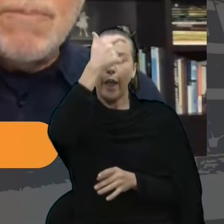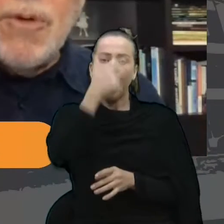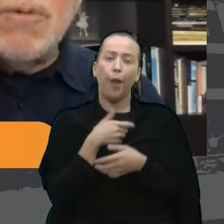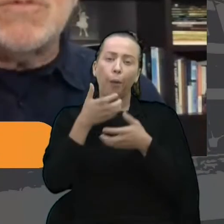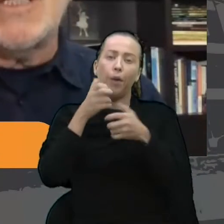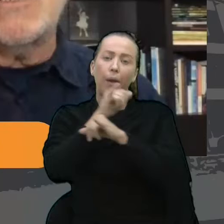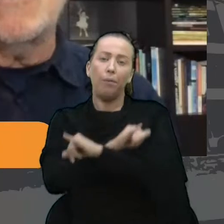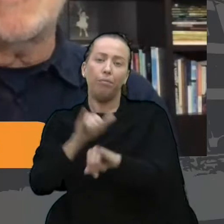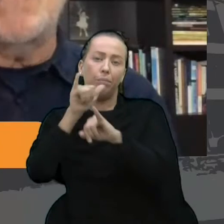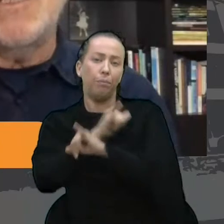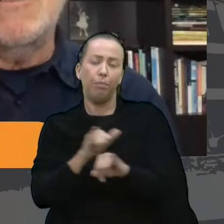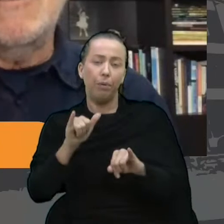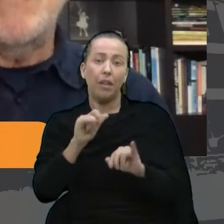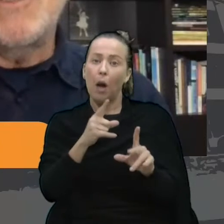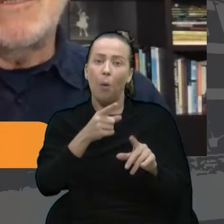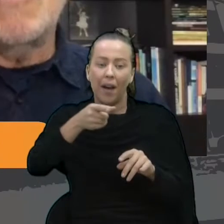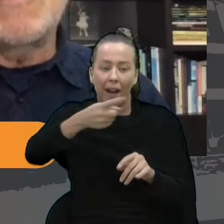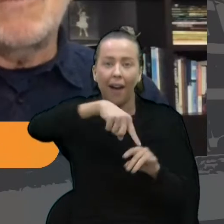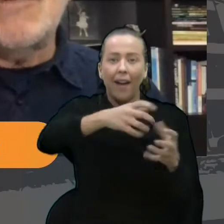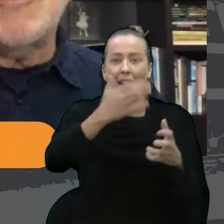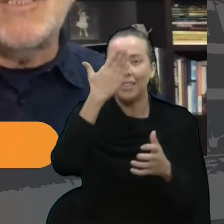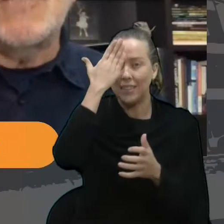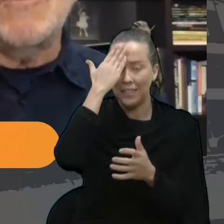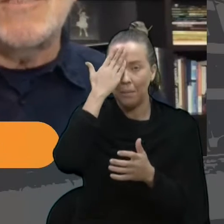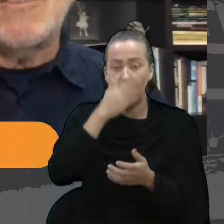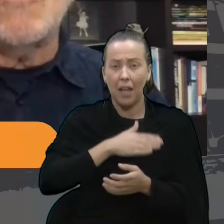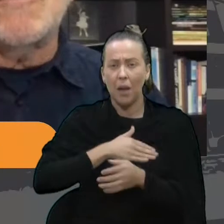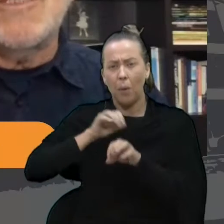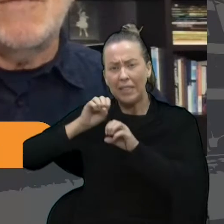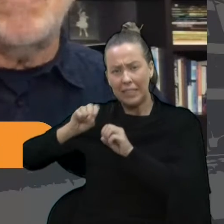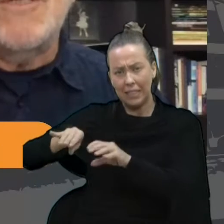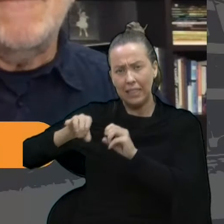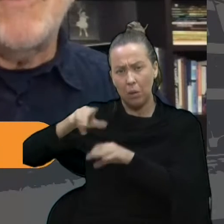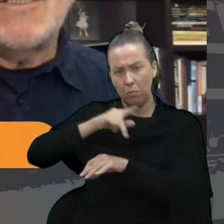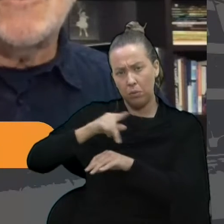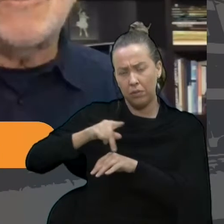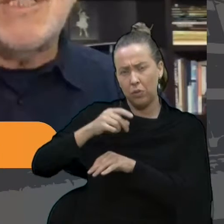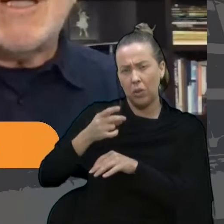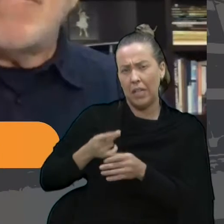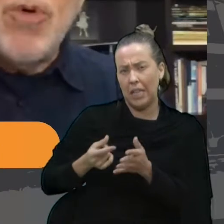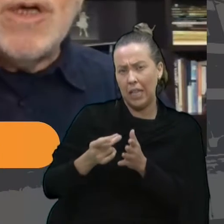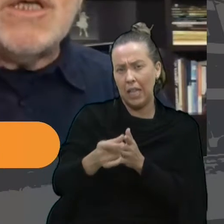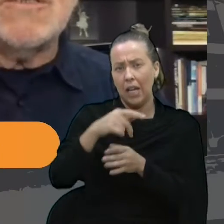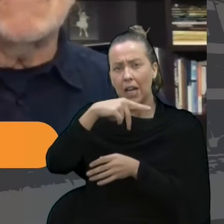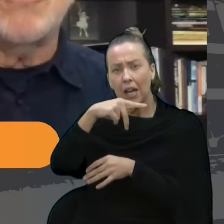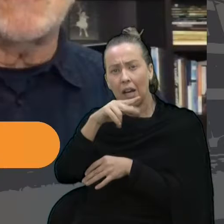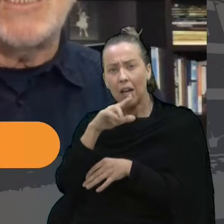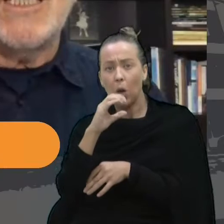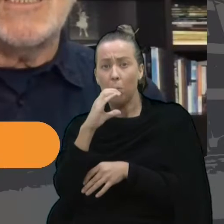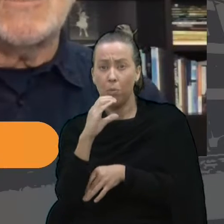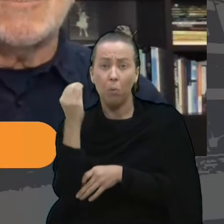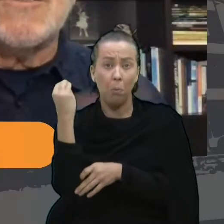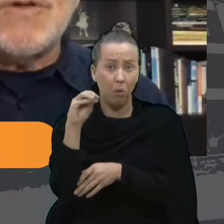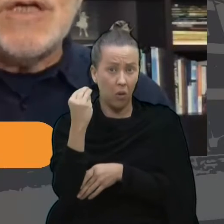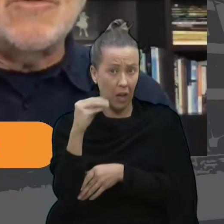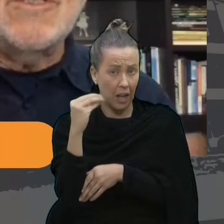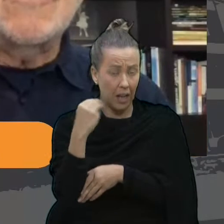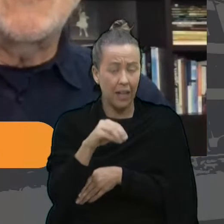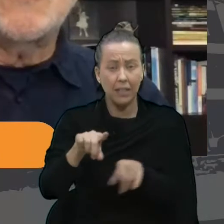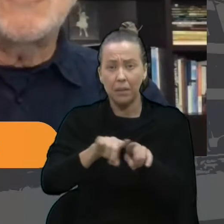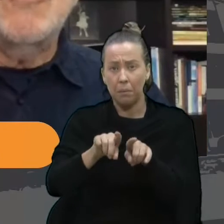o público está querendo saber. Eu lecionei durante algum tempo, lecionei na PUC, em Porto Alegre, lecionei